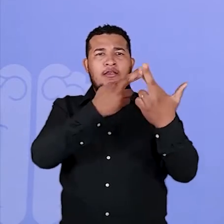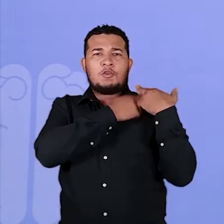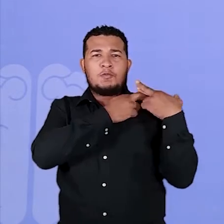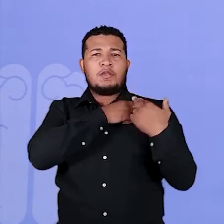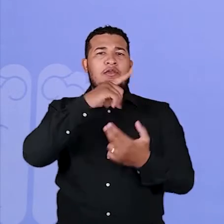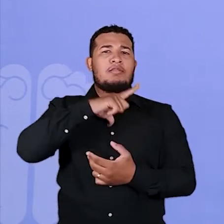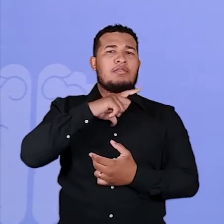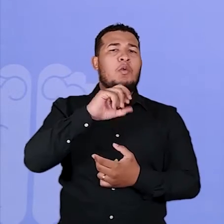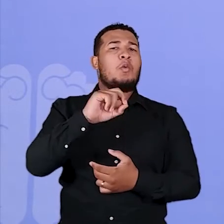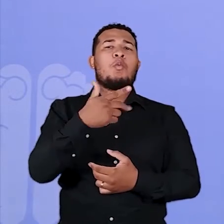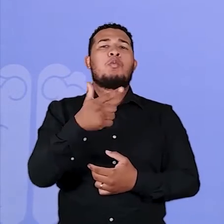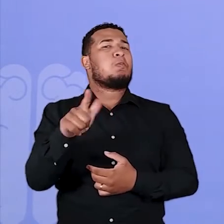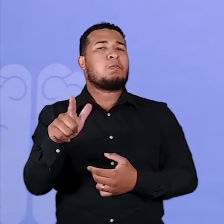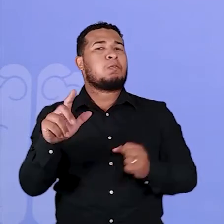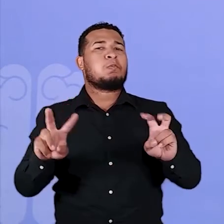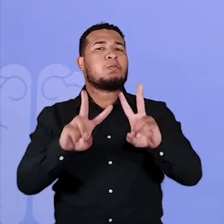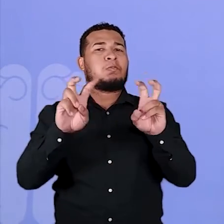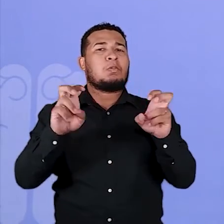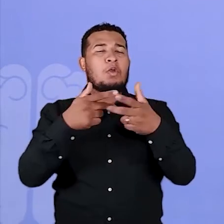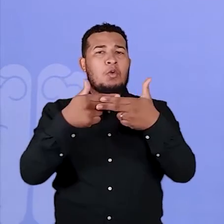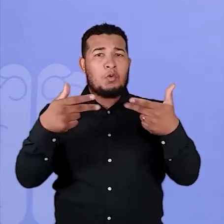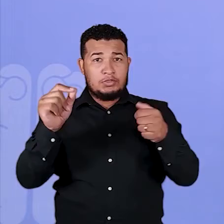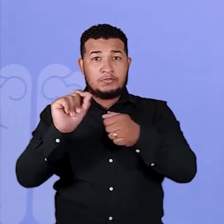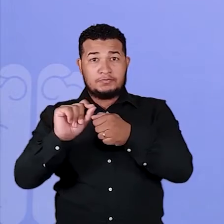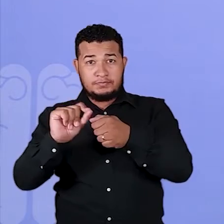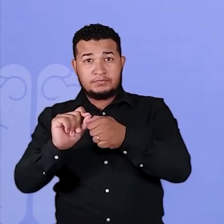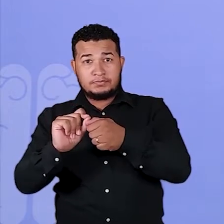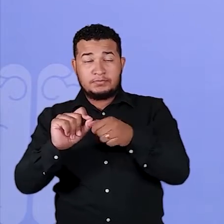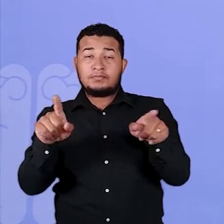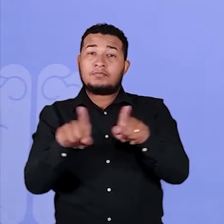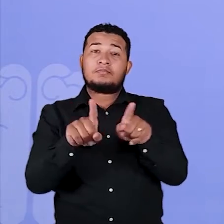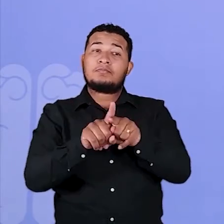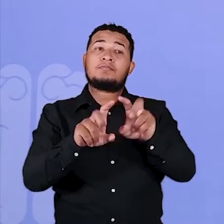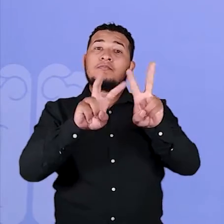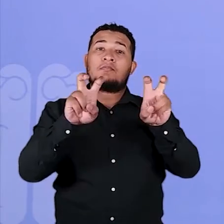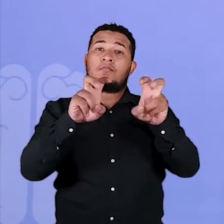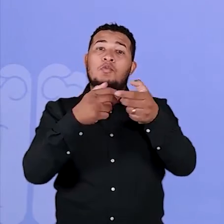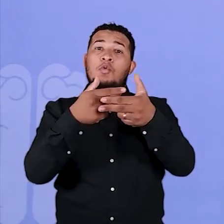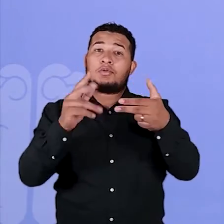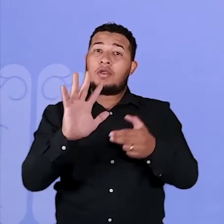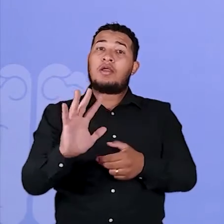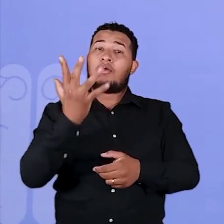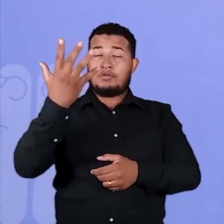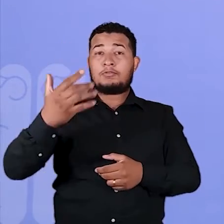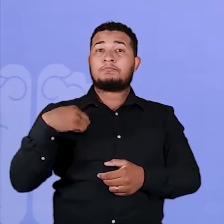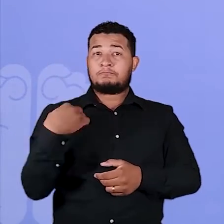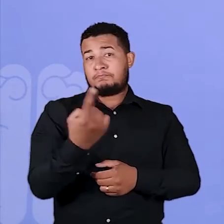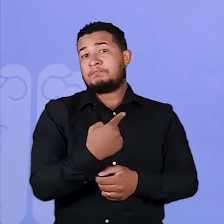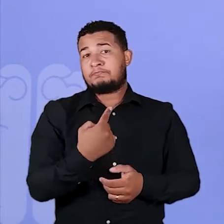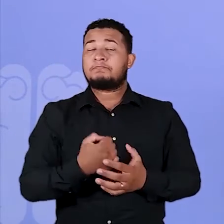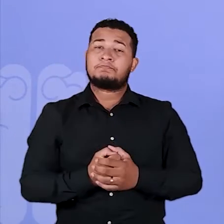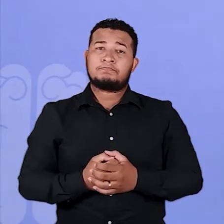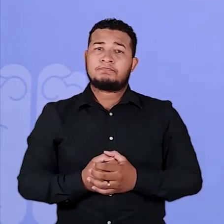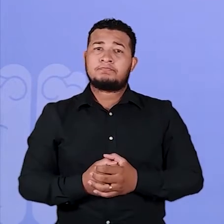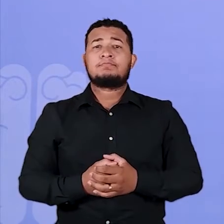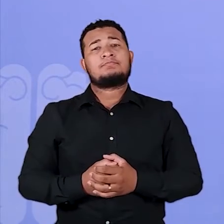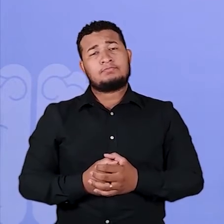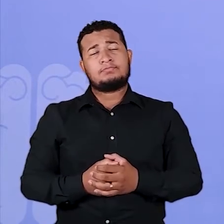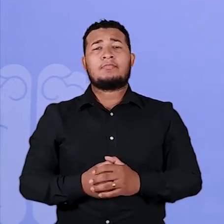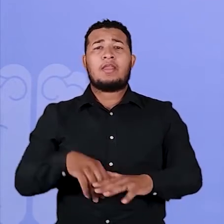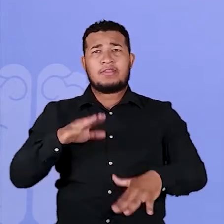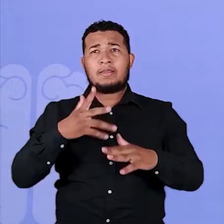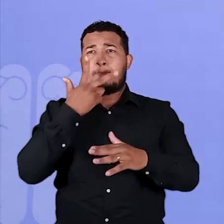não responsáveis sobre o que nós fazemos e sobre o que acontece com a gente? Essas podem